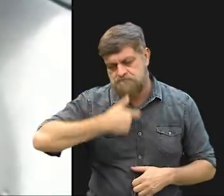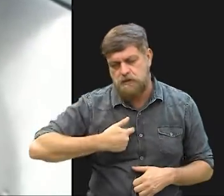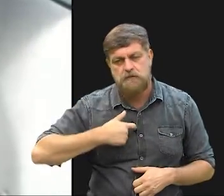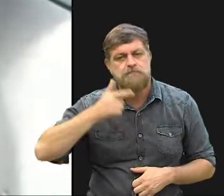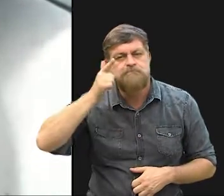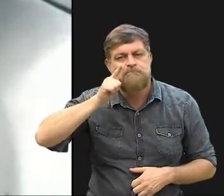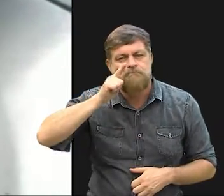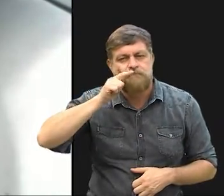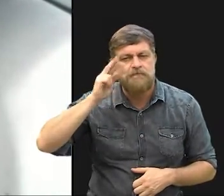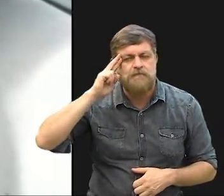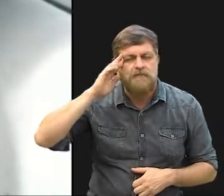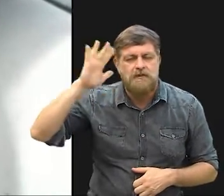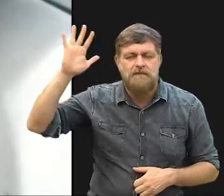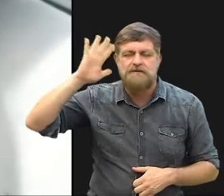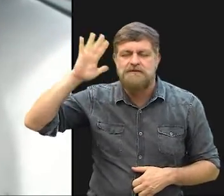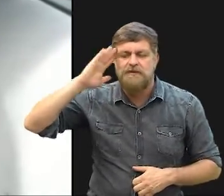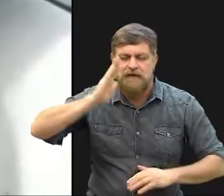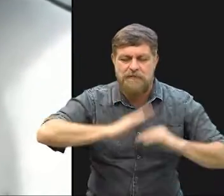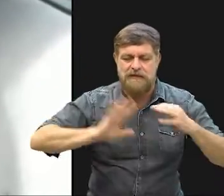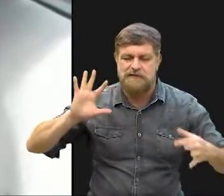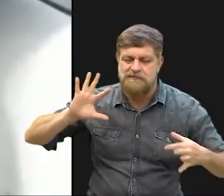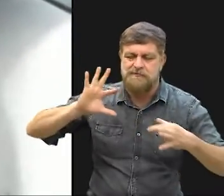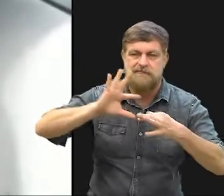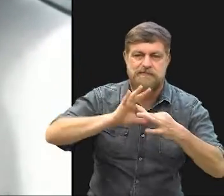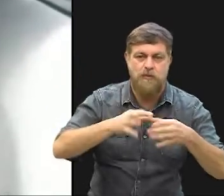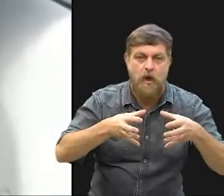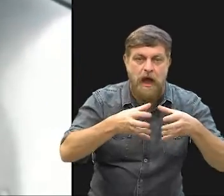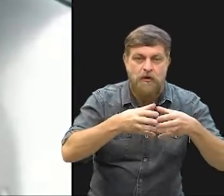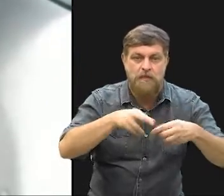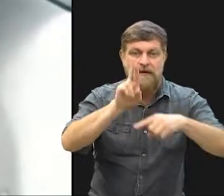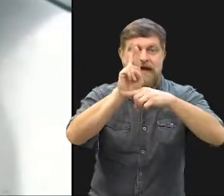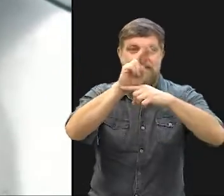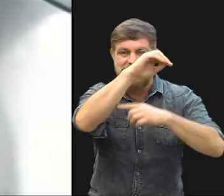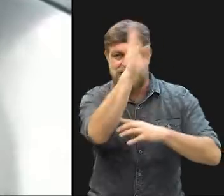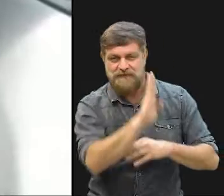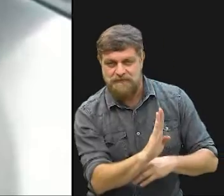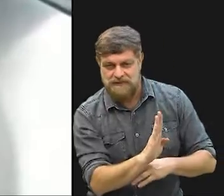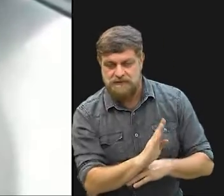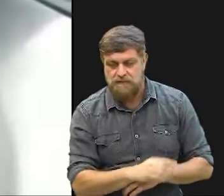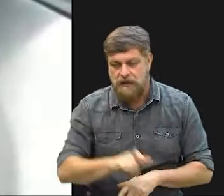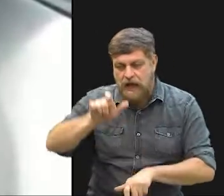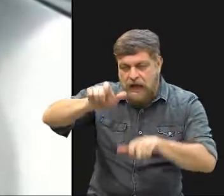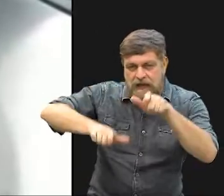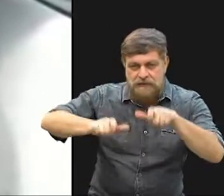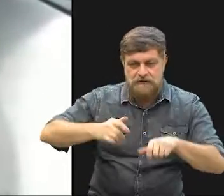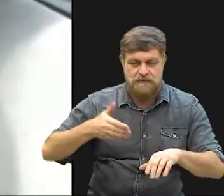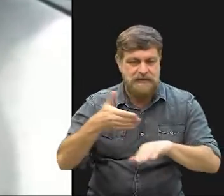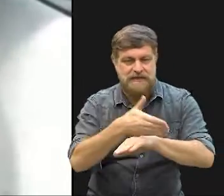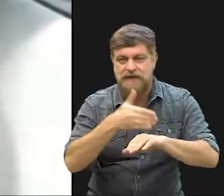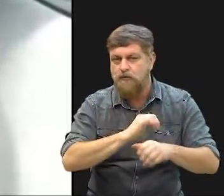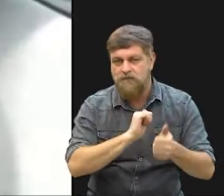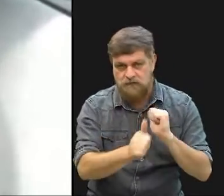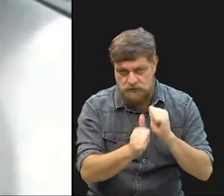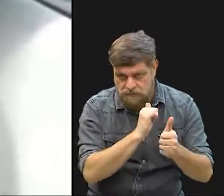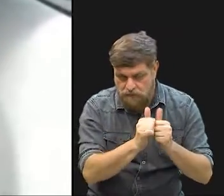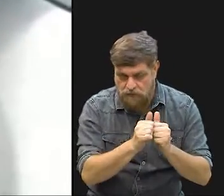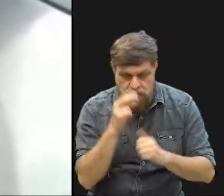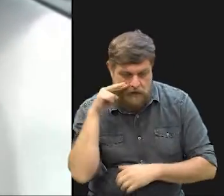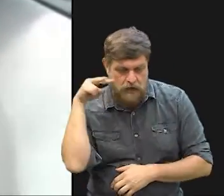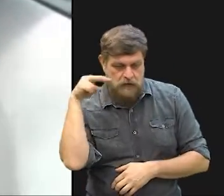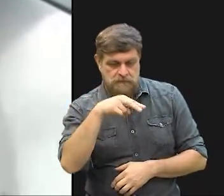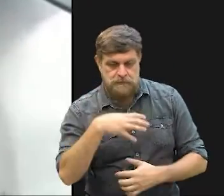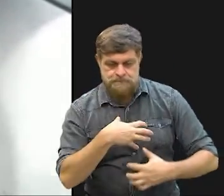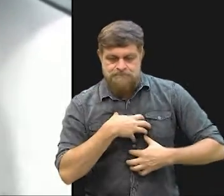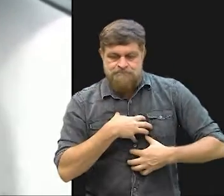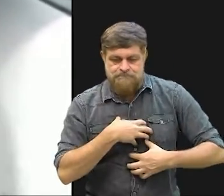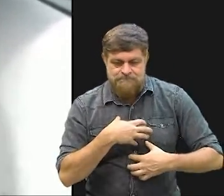Foi a realização de um sonho, né? Seleção. Acho que nem quem joga, até quem não joga futebol, quando vê a seleção,